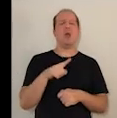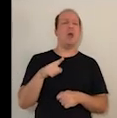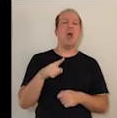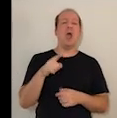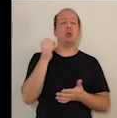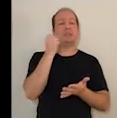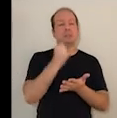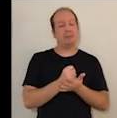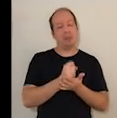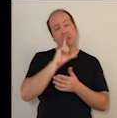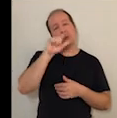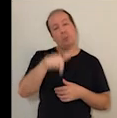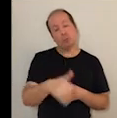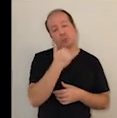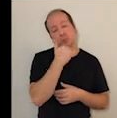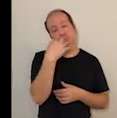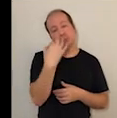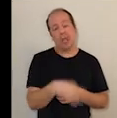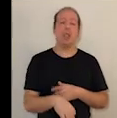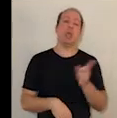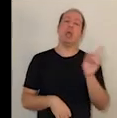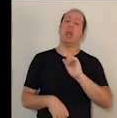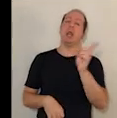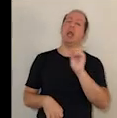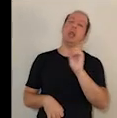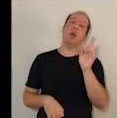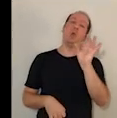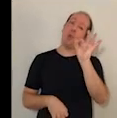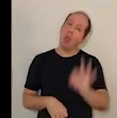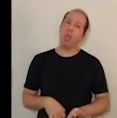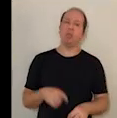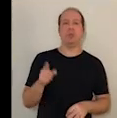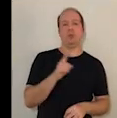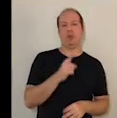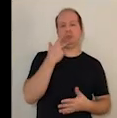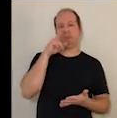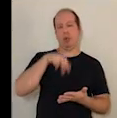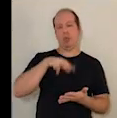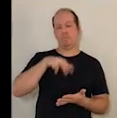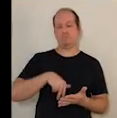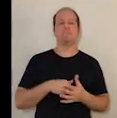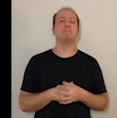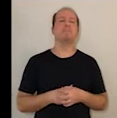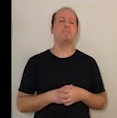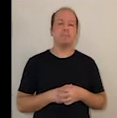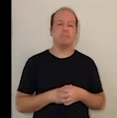formalidades. Mandaremos o testamento para ele mais tarde. Está tudo certo. Não, não, não. Não seria o modo correto de